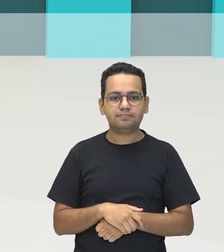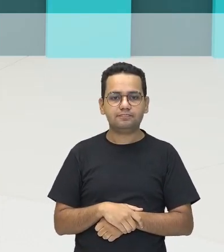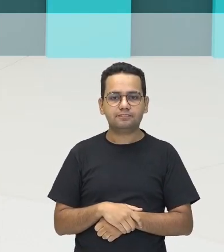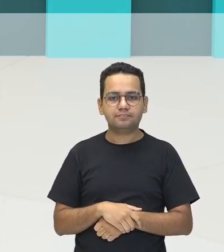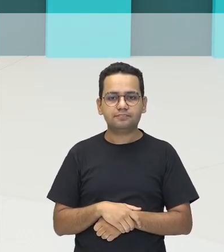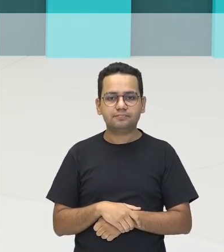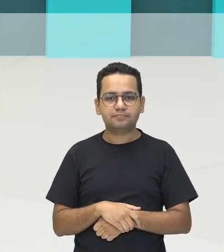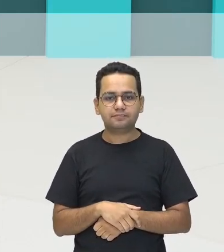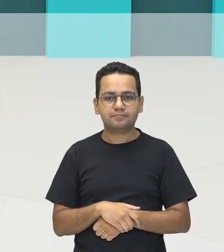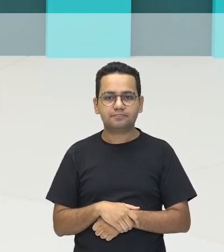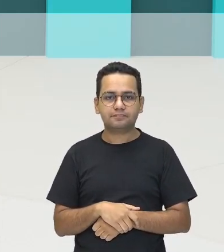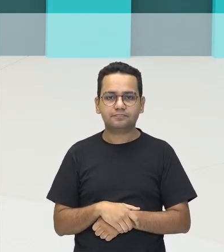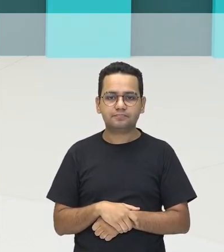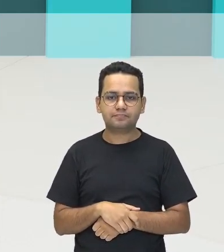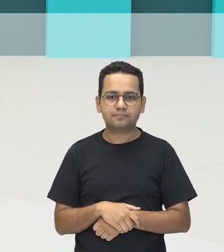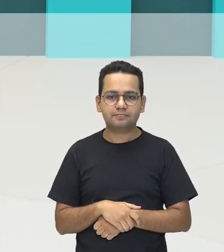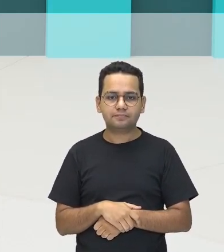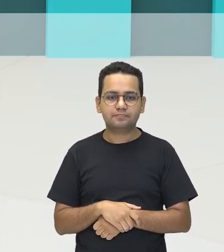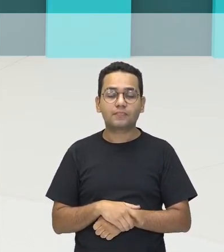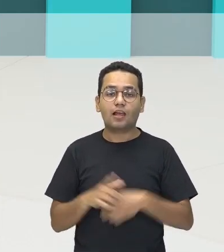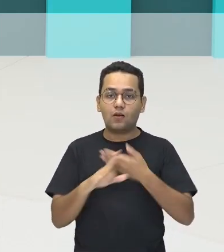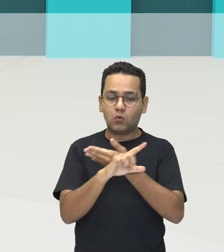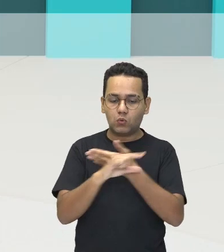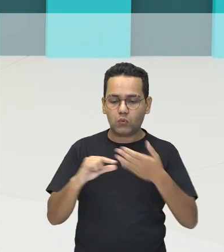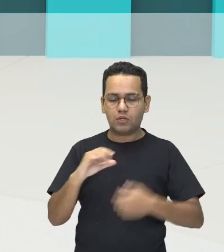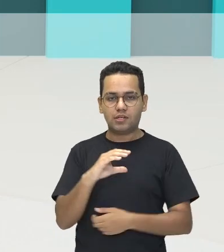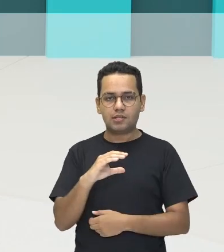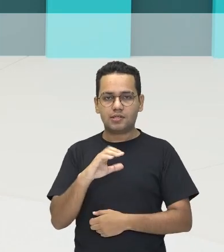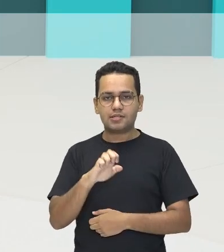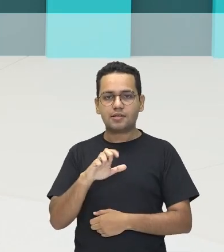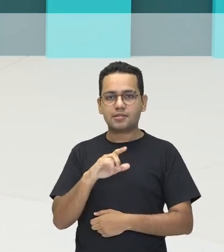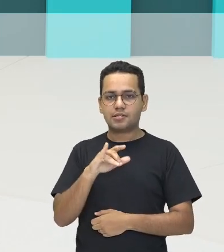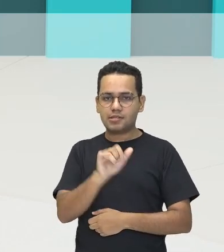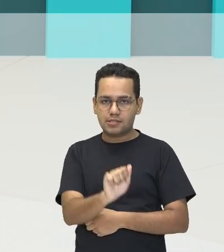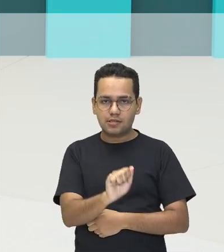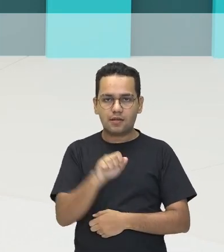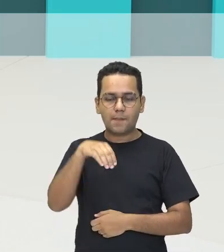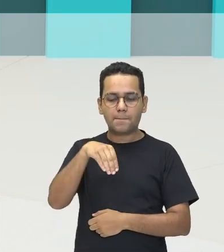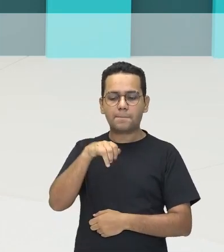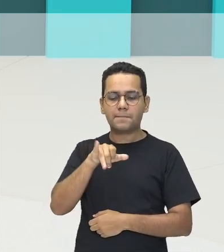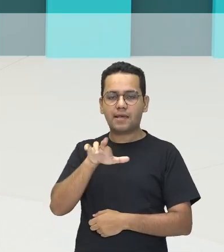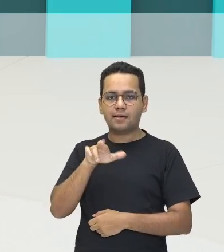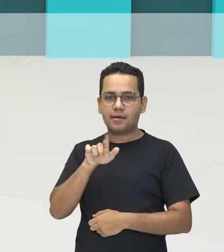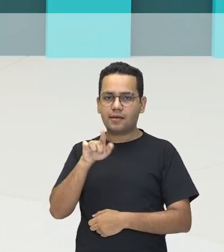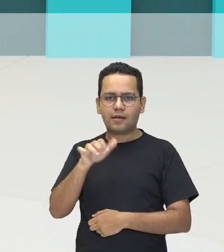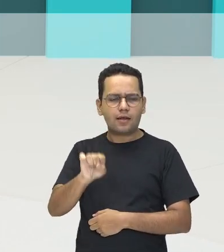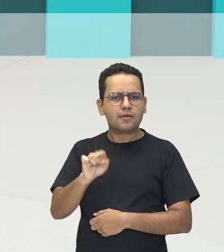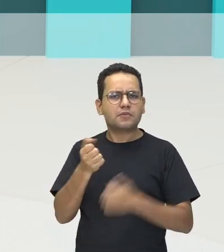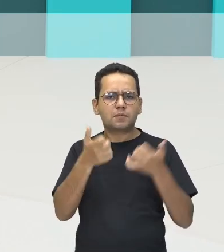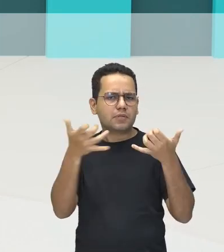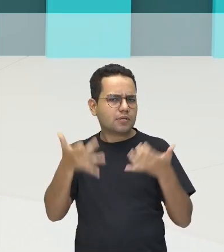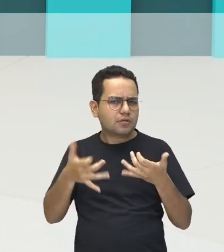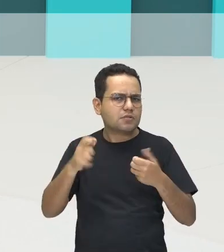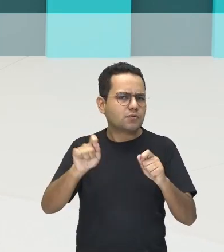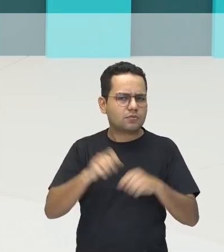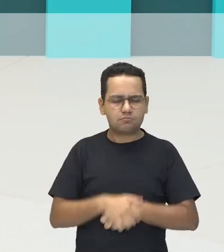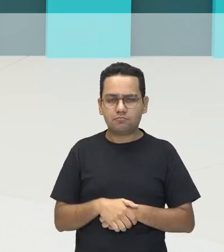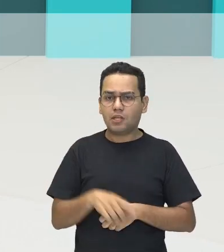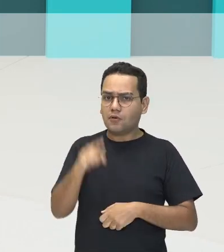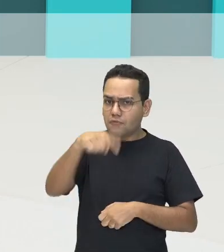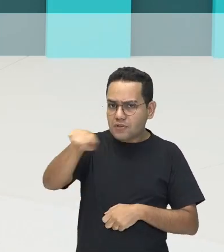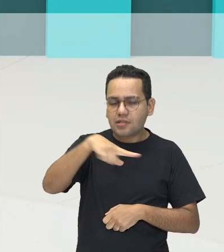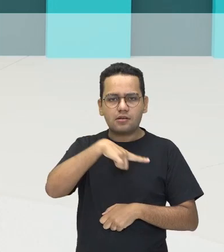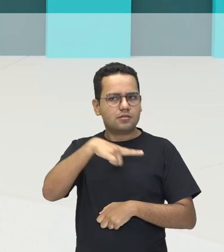é? Então, a Cecília Meirelles fala a respeito disso. Olha, você vai viver todas essas fases da vida, você vai viver tudo isso, mas